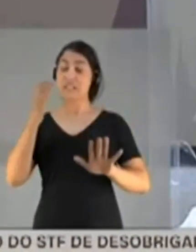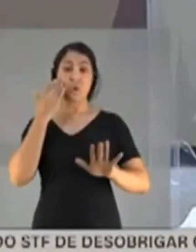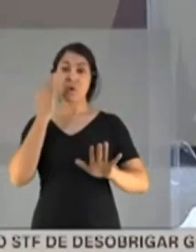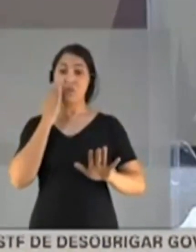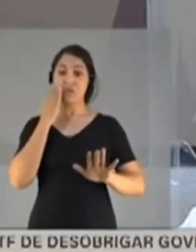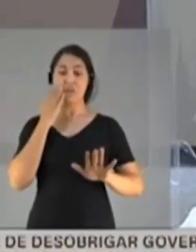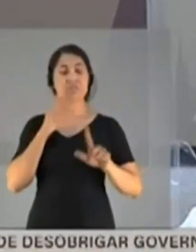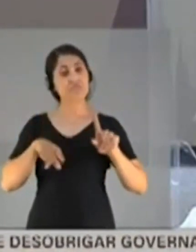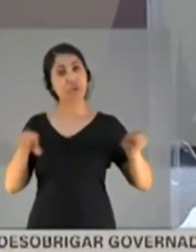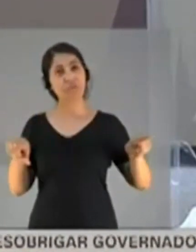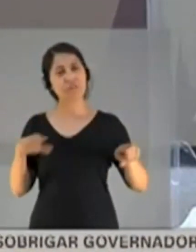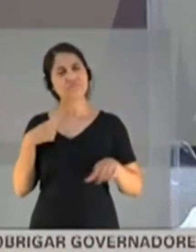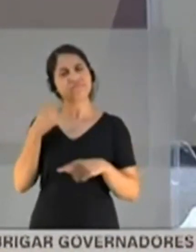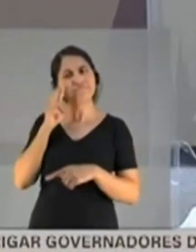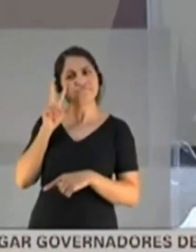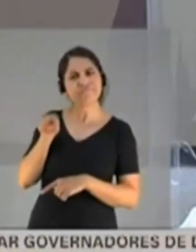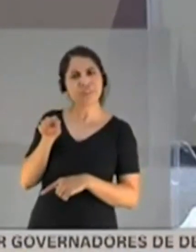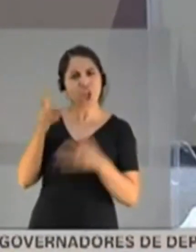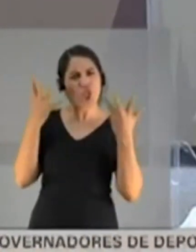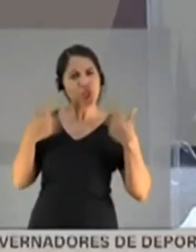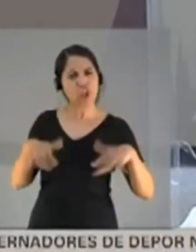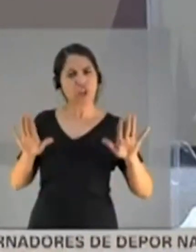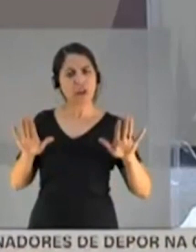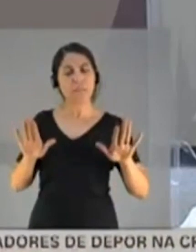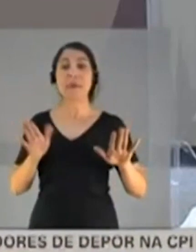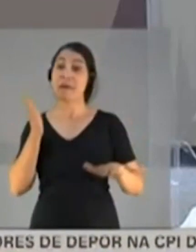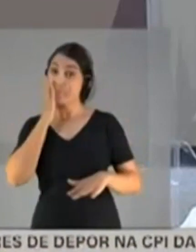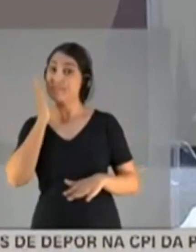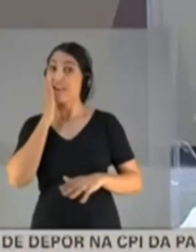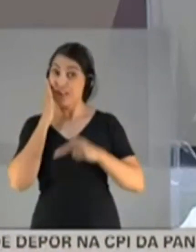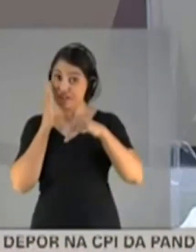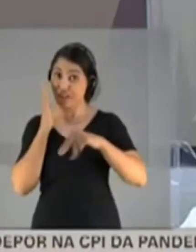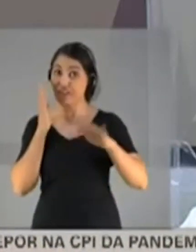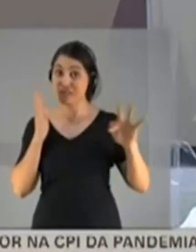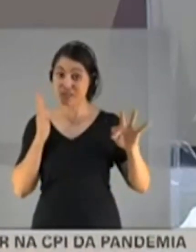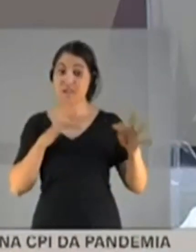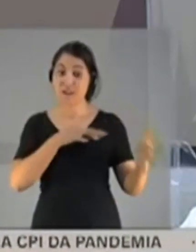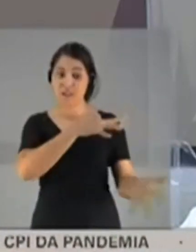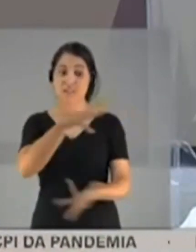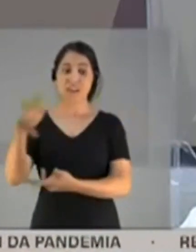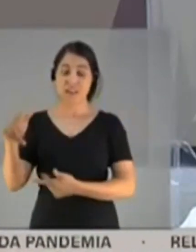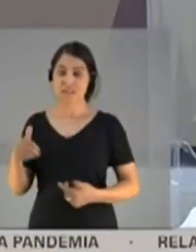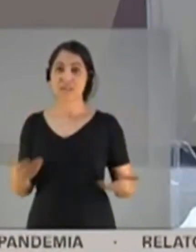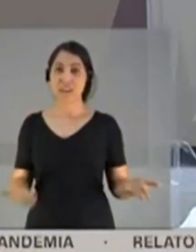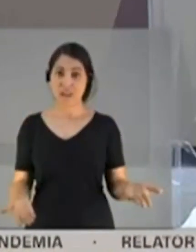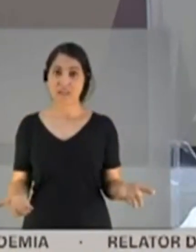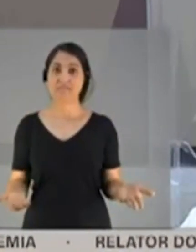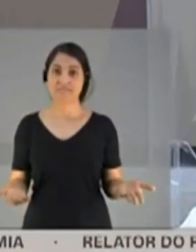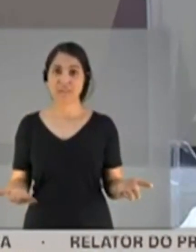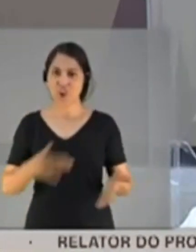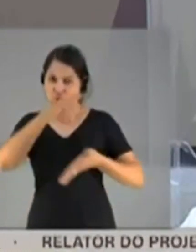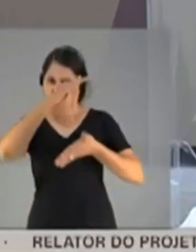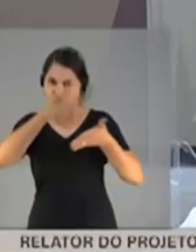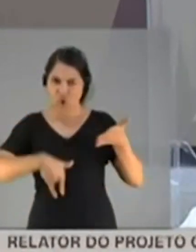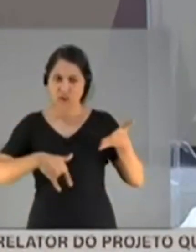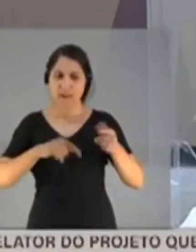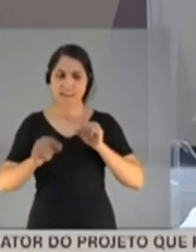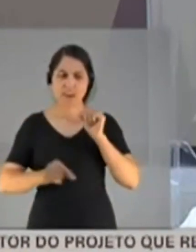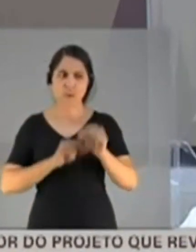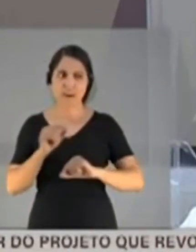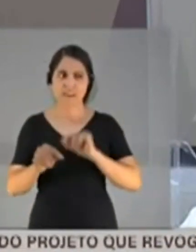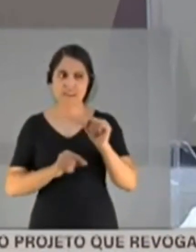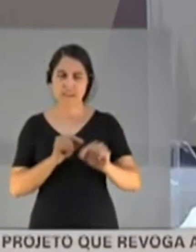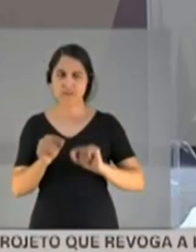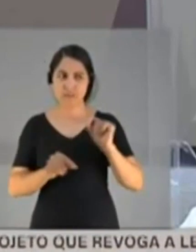Eu sei o que é invoice, uma nota fiscal internacional. Eu sei o que são os documentos de importação. E eu falei para ele,